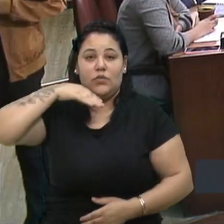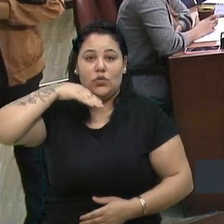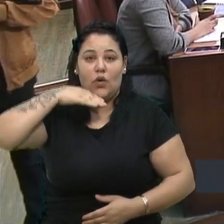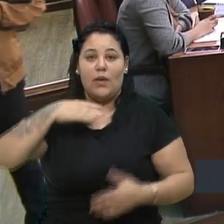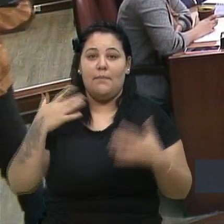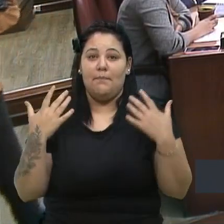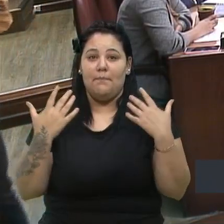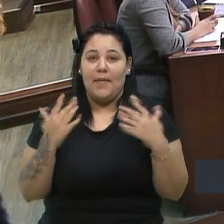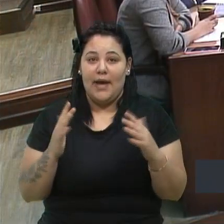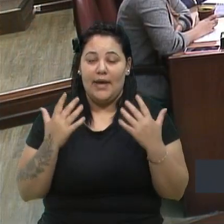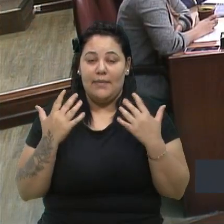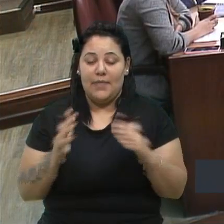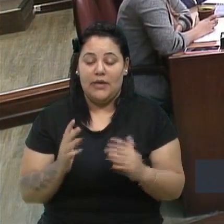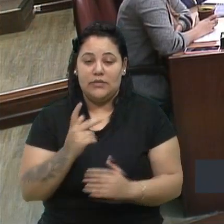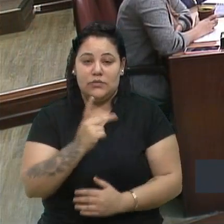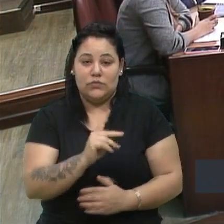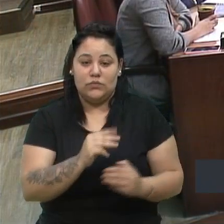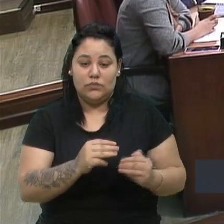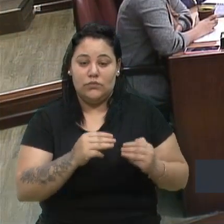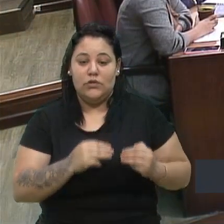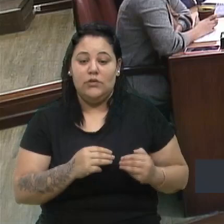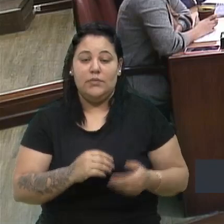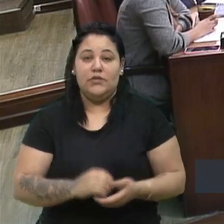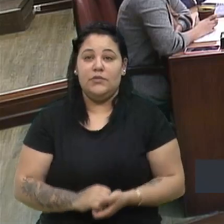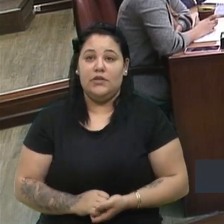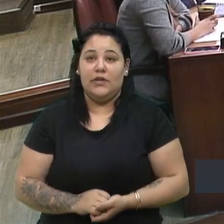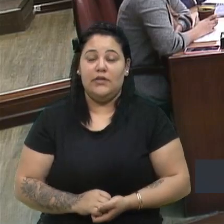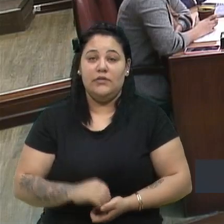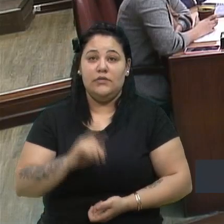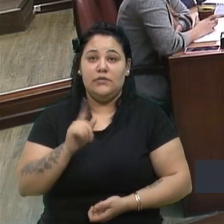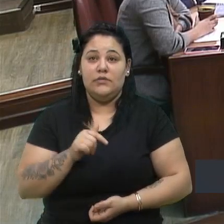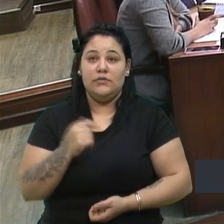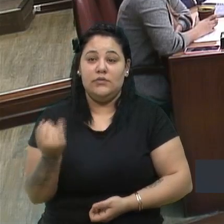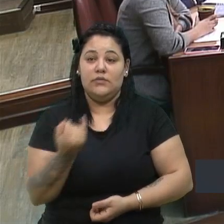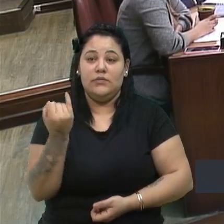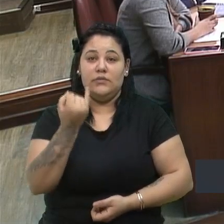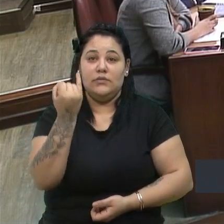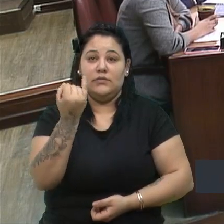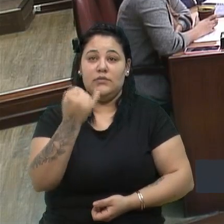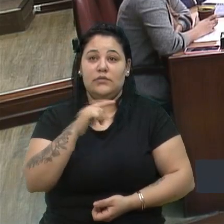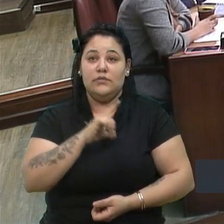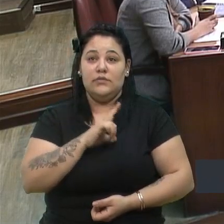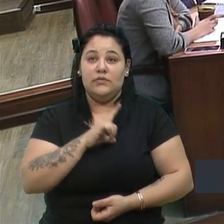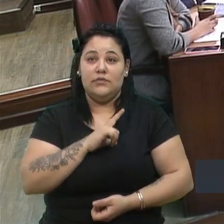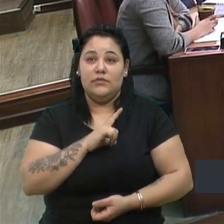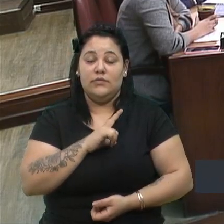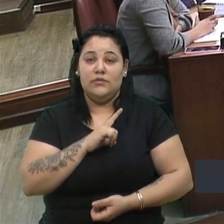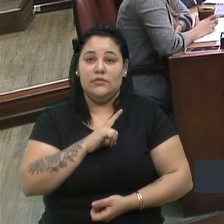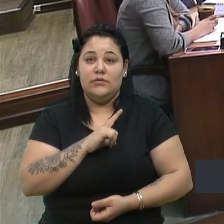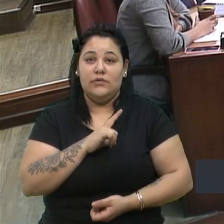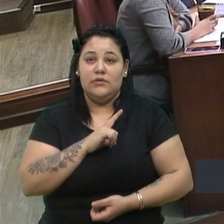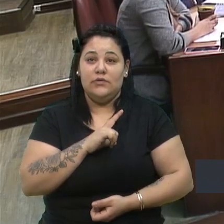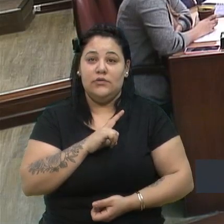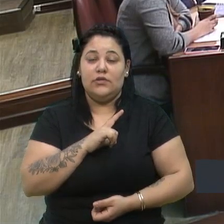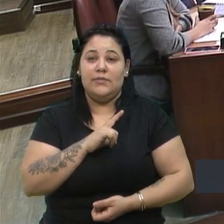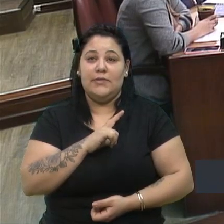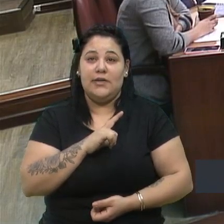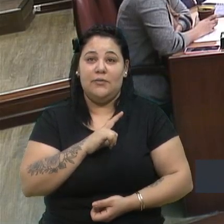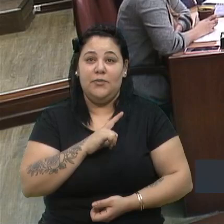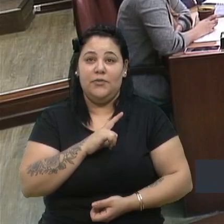por esta moção, né? Da importância que tem de um fato, no